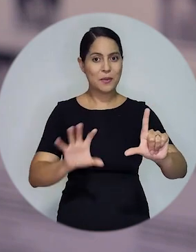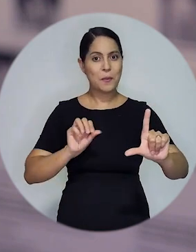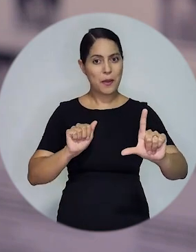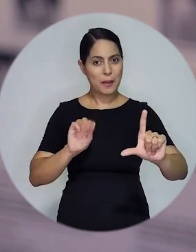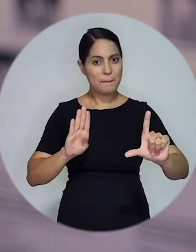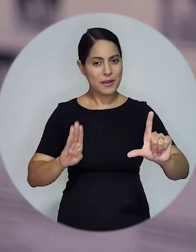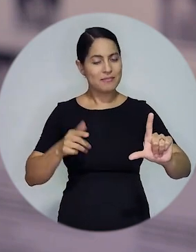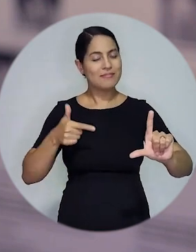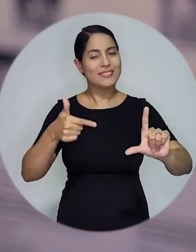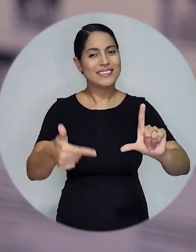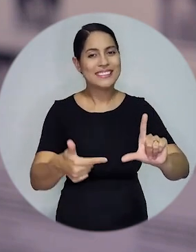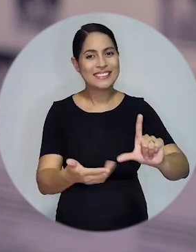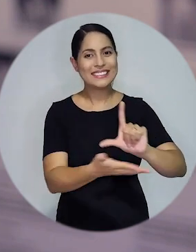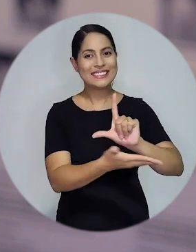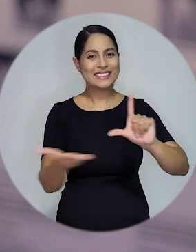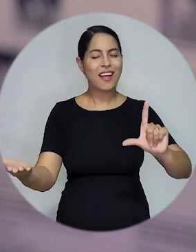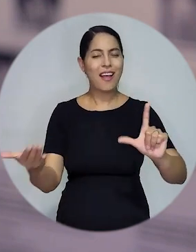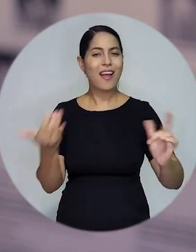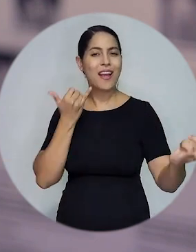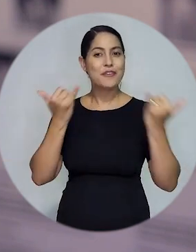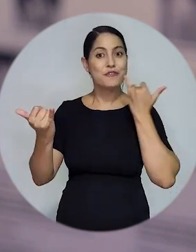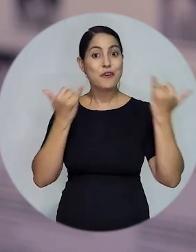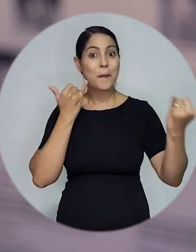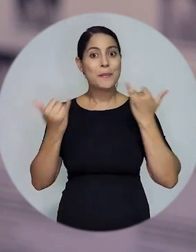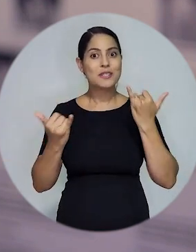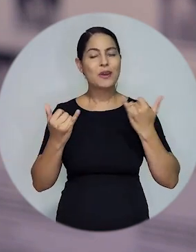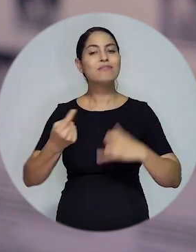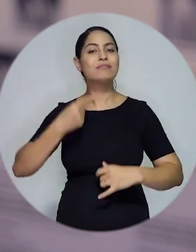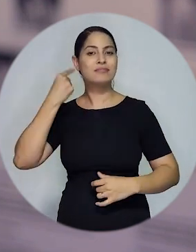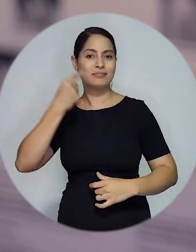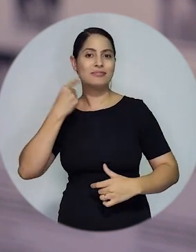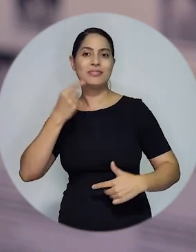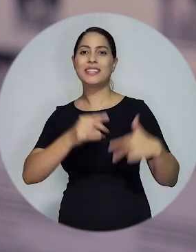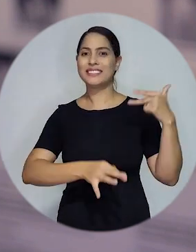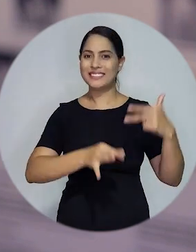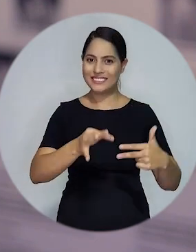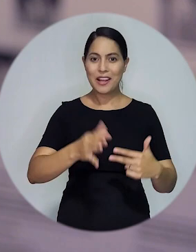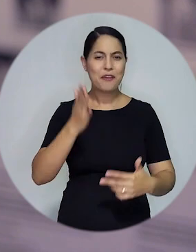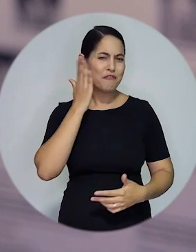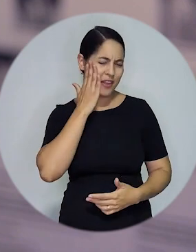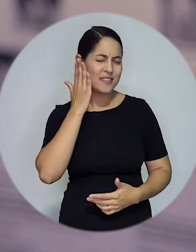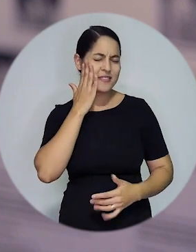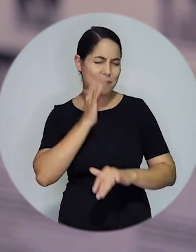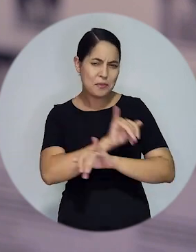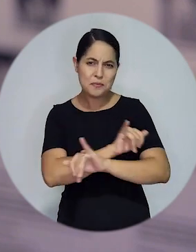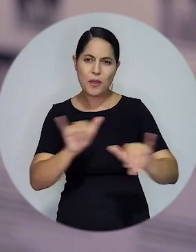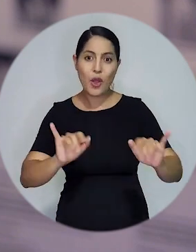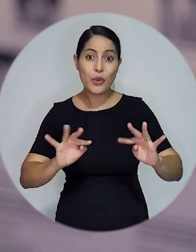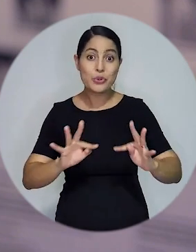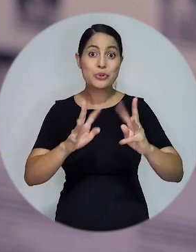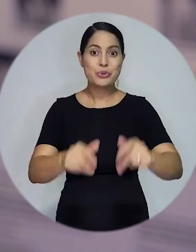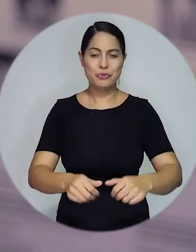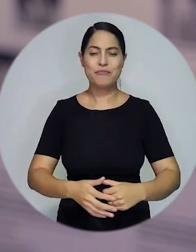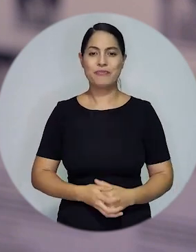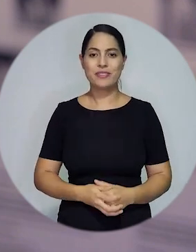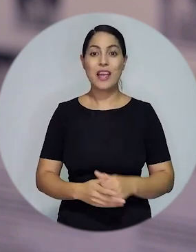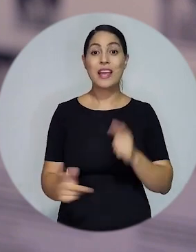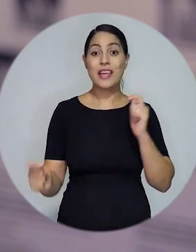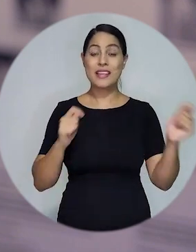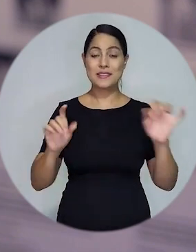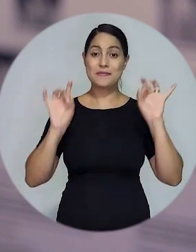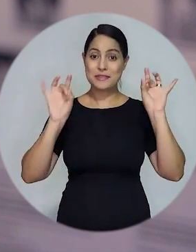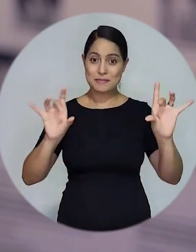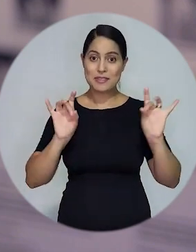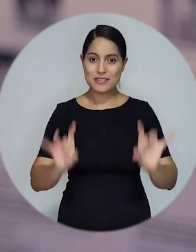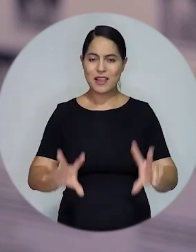uma produção da Ordem dos Advogados do Brasil. Aqui você fica por dentro de todas as informações da advocacia e do judiciário, além